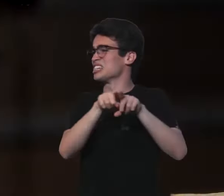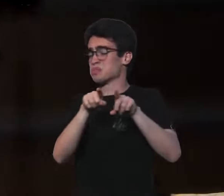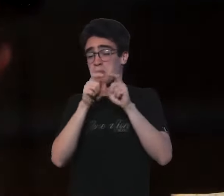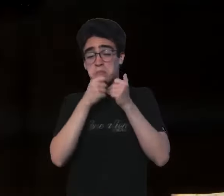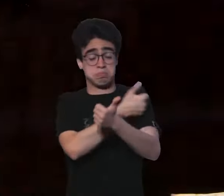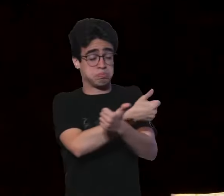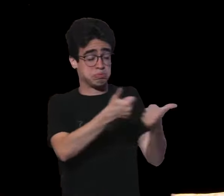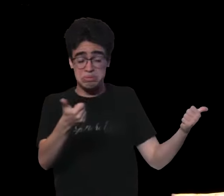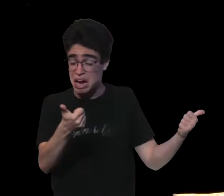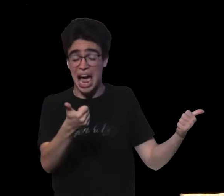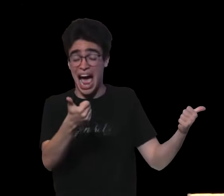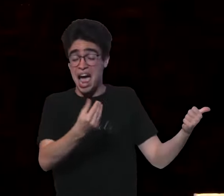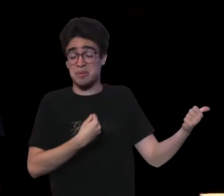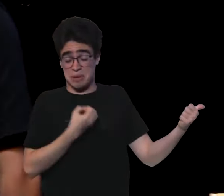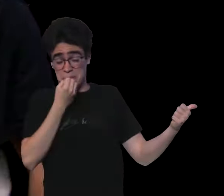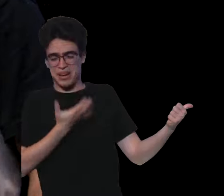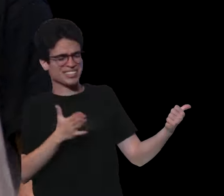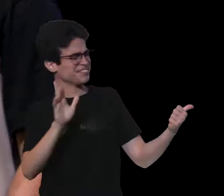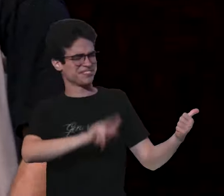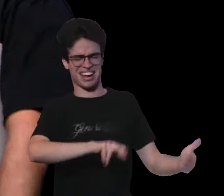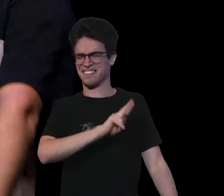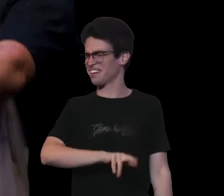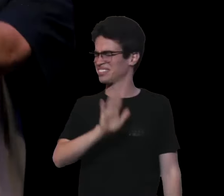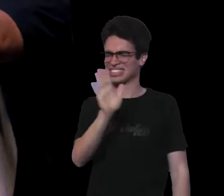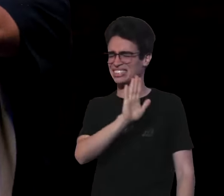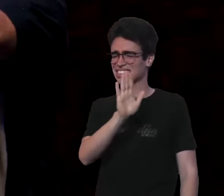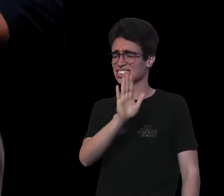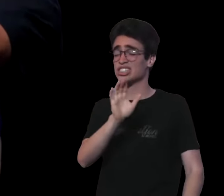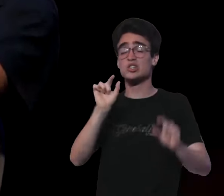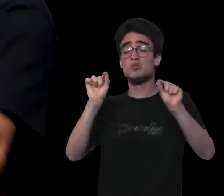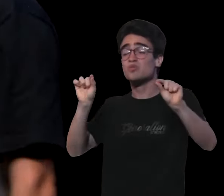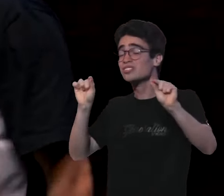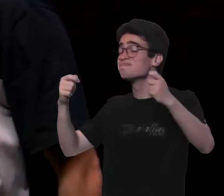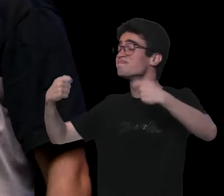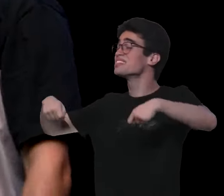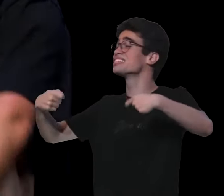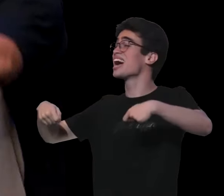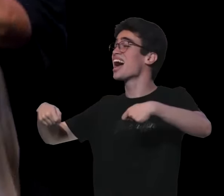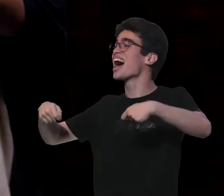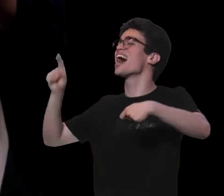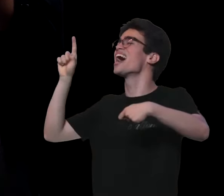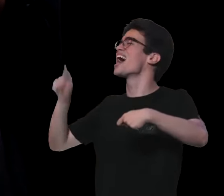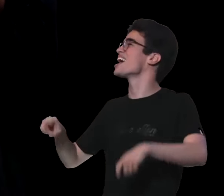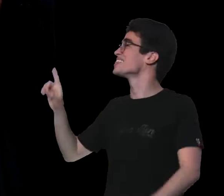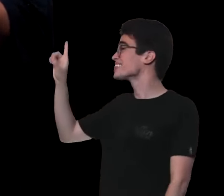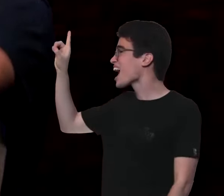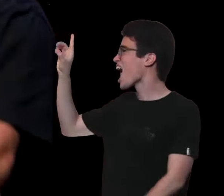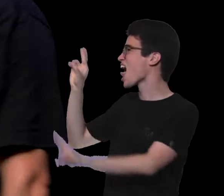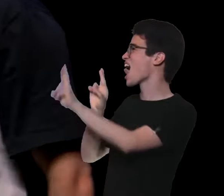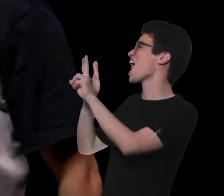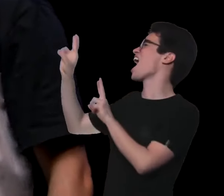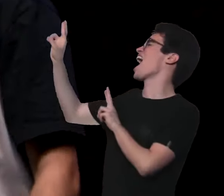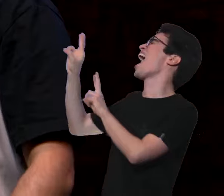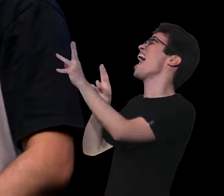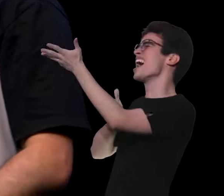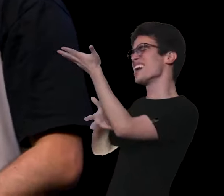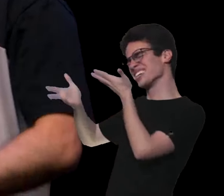para nós estarmos bem. Basta uma coisa estar bem: a nossa conexão contigo,